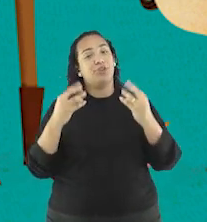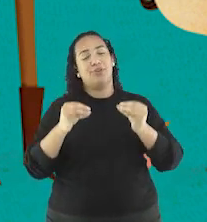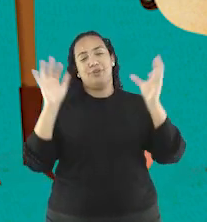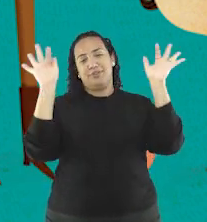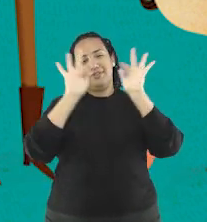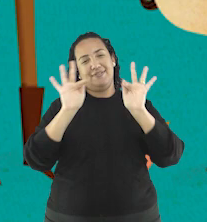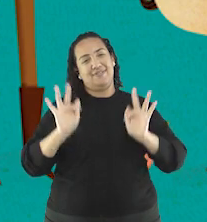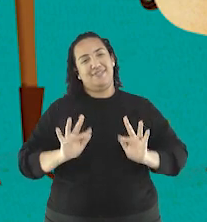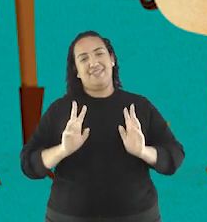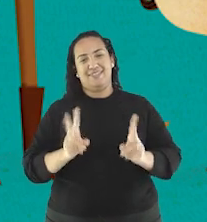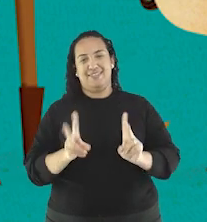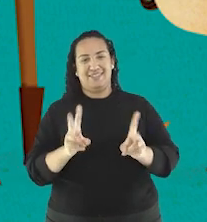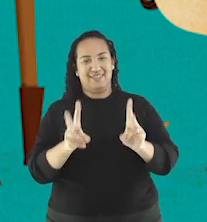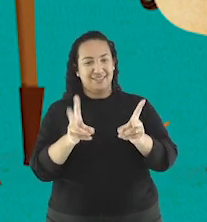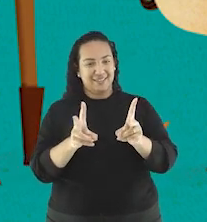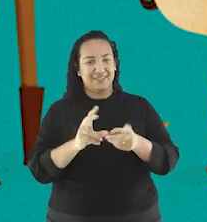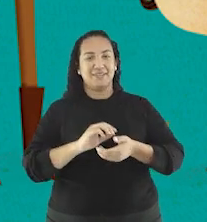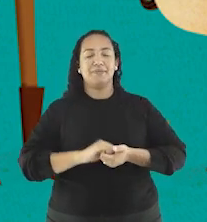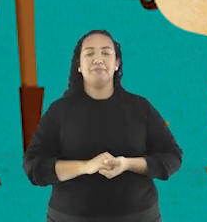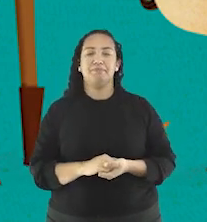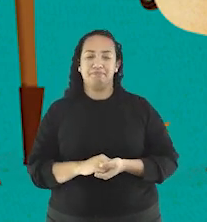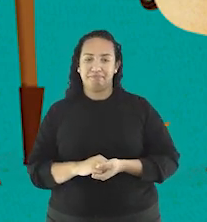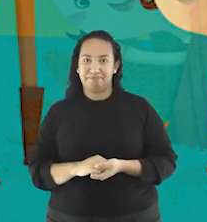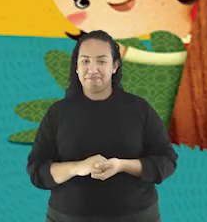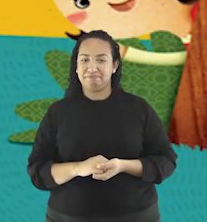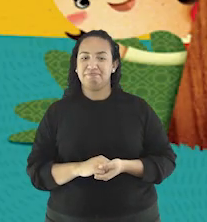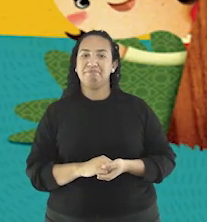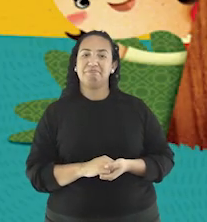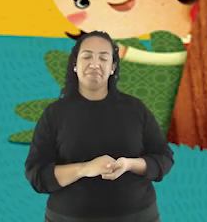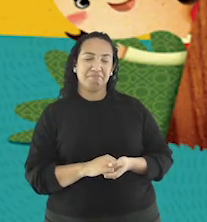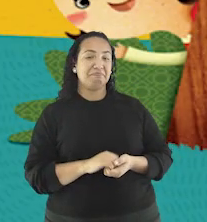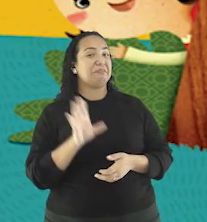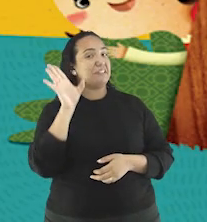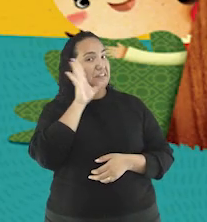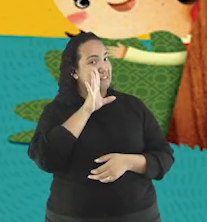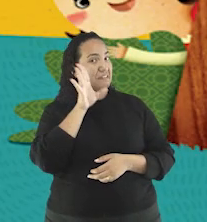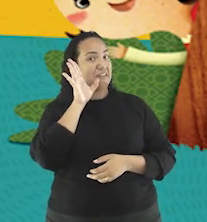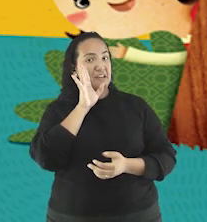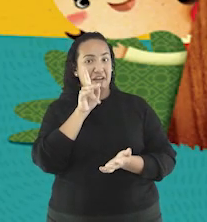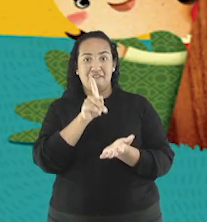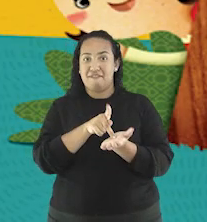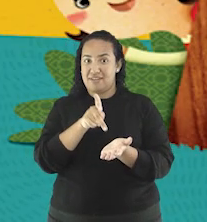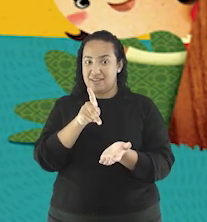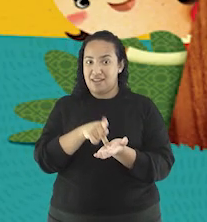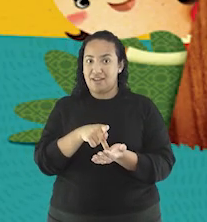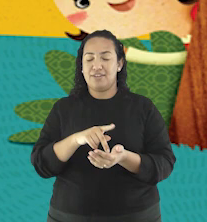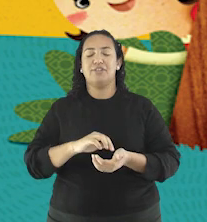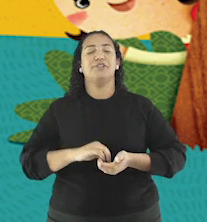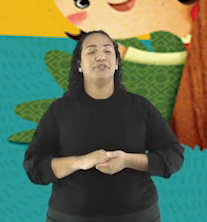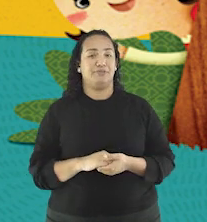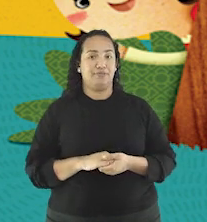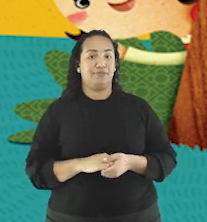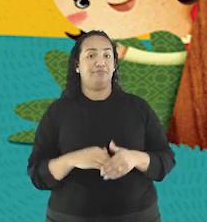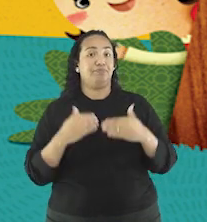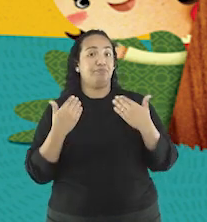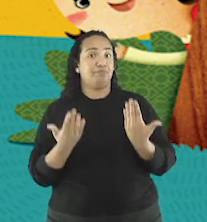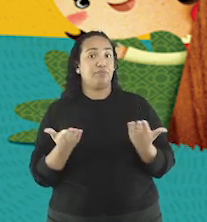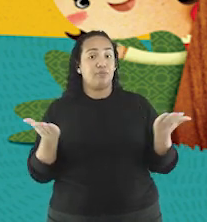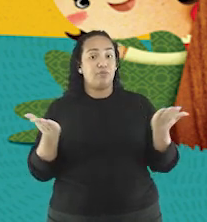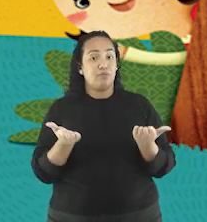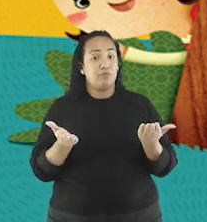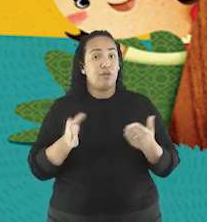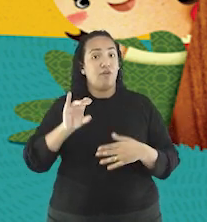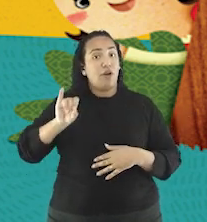eles viveram felizes para sempre. Muito legal, não é mesmo? Agora,